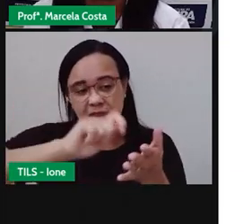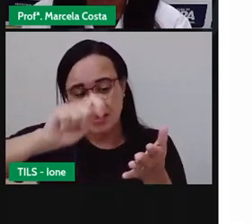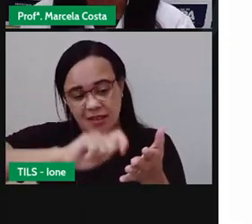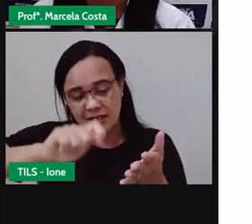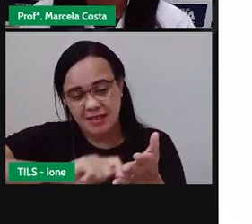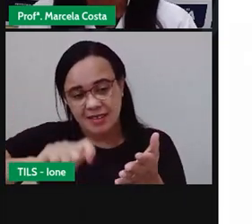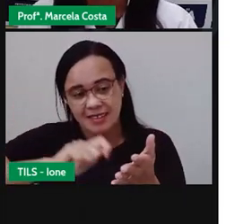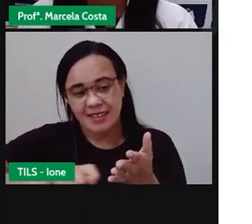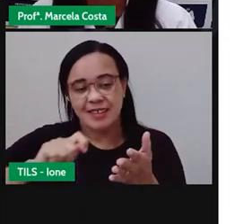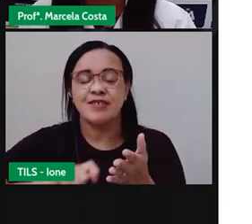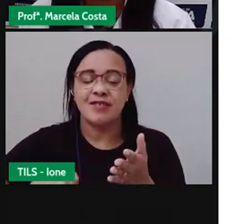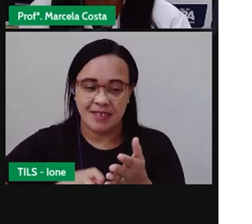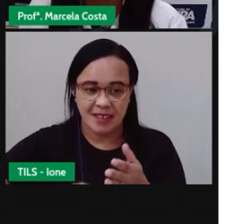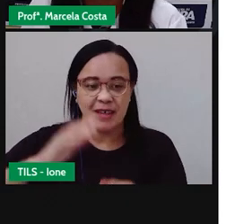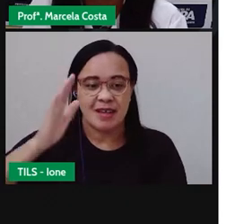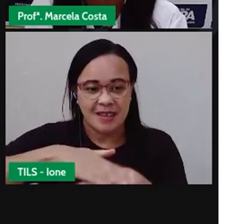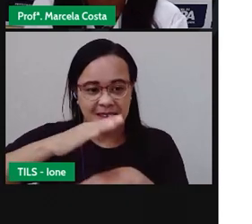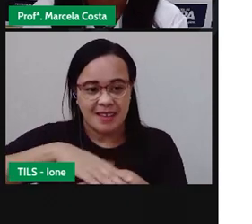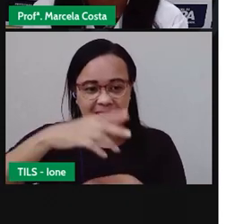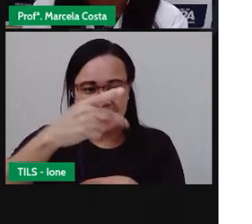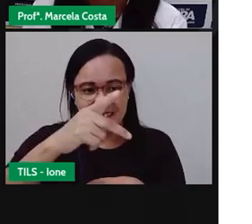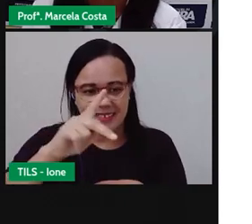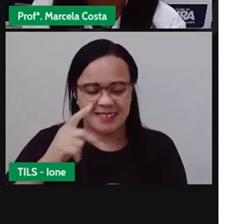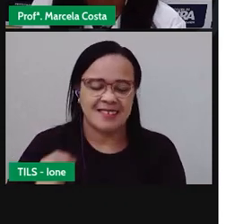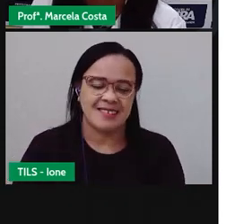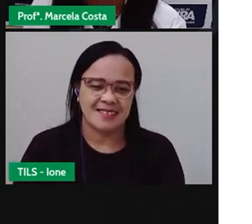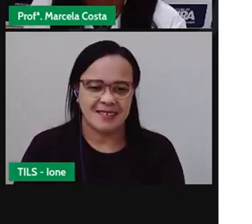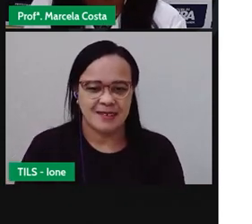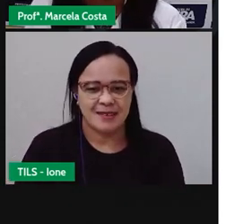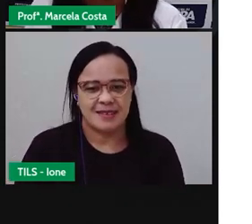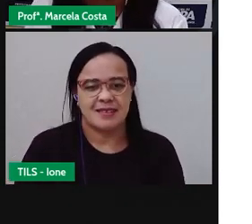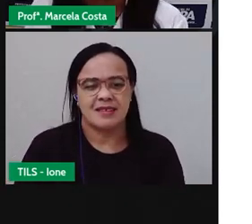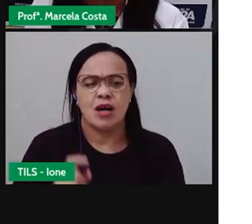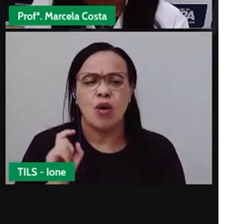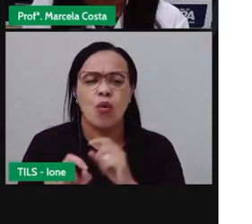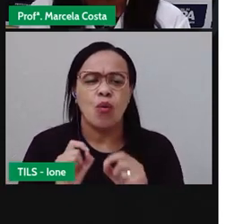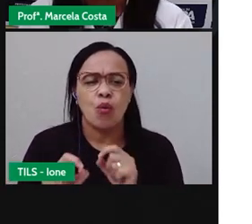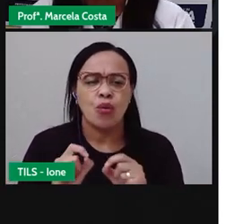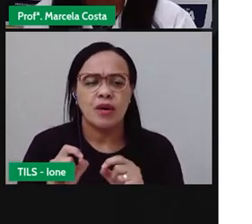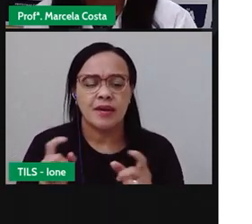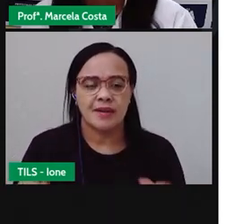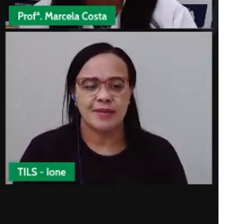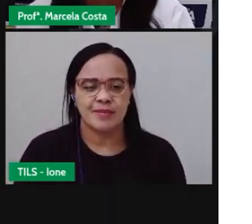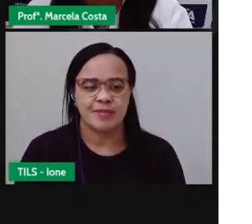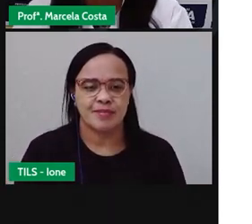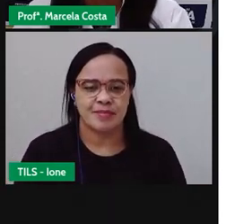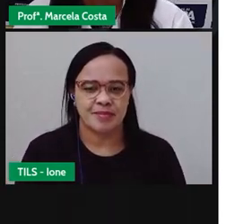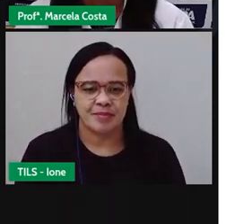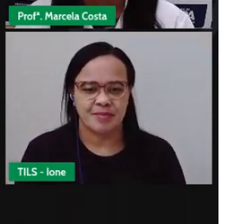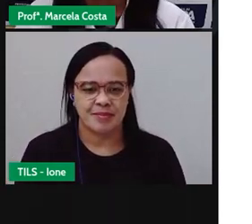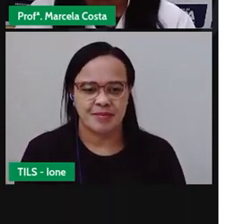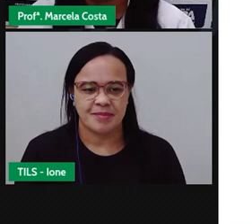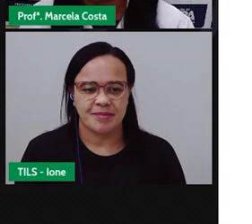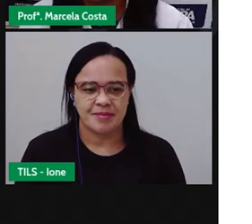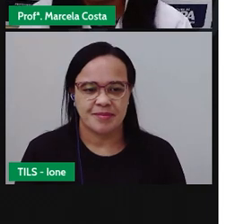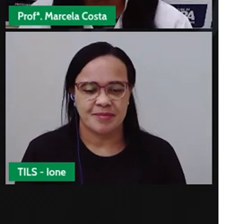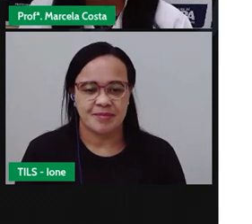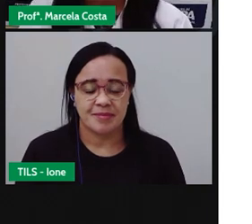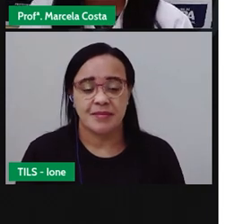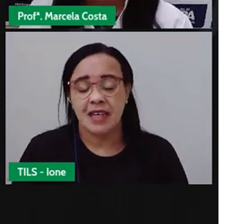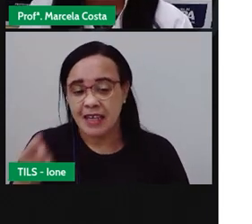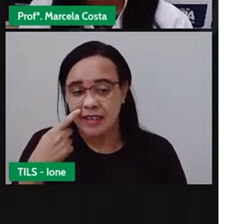status e você já sabe que trava língua é E aí Oi